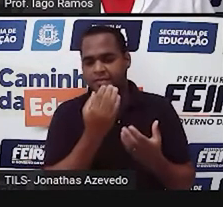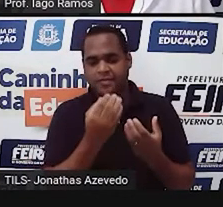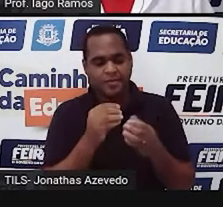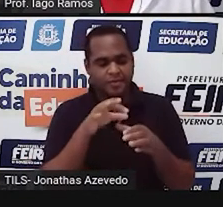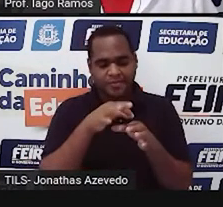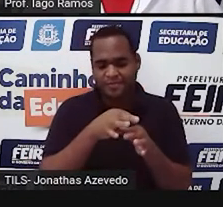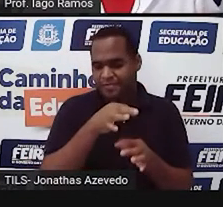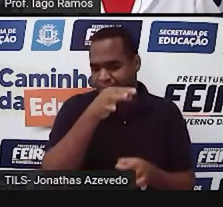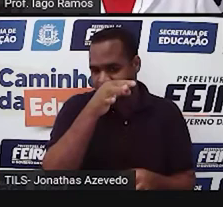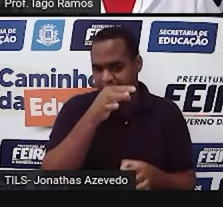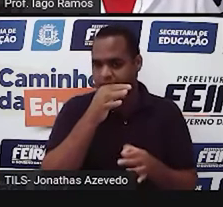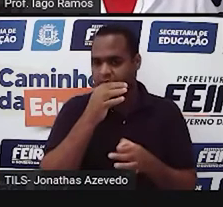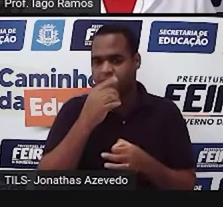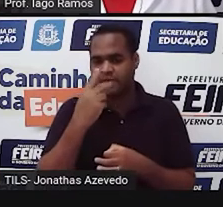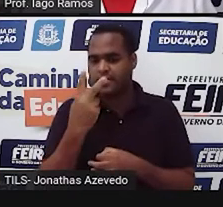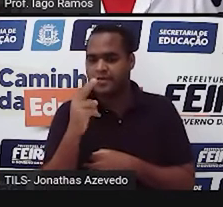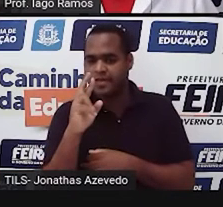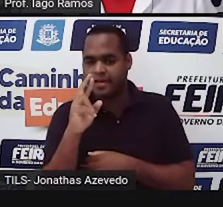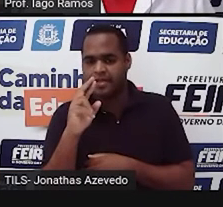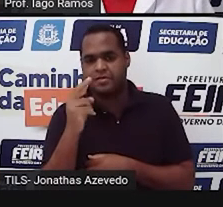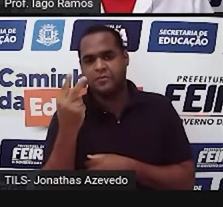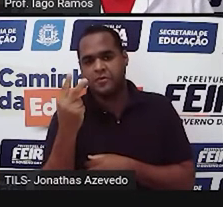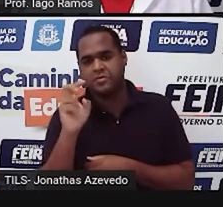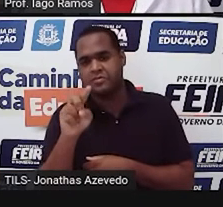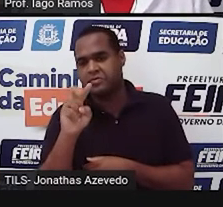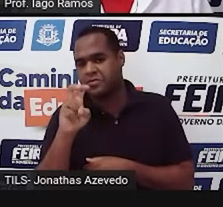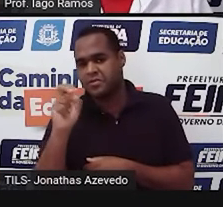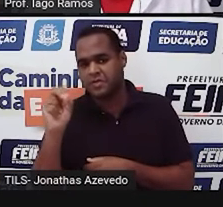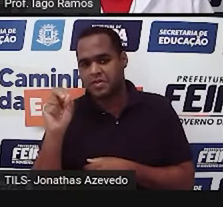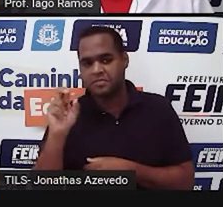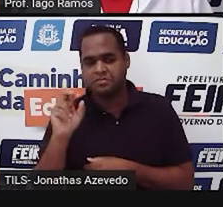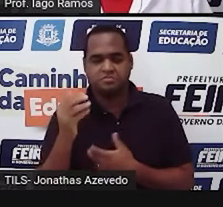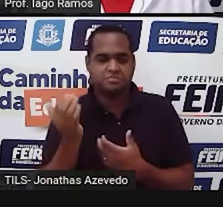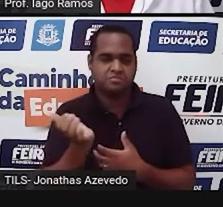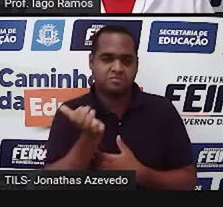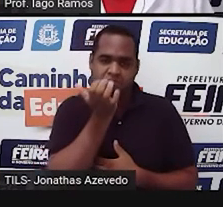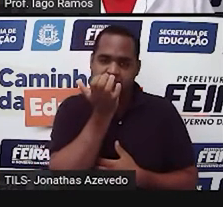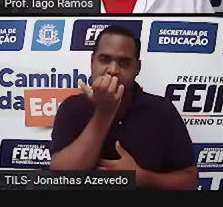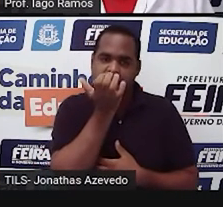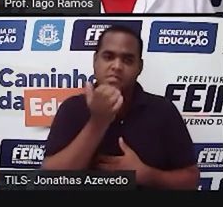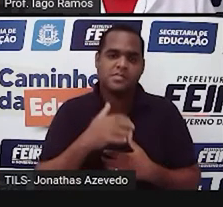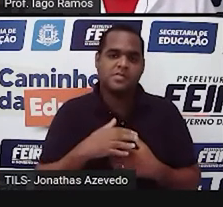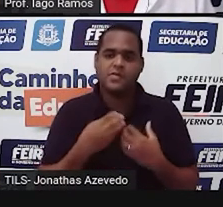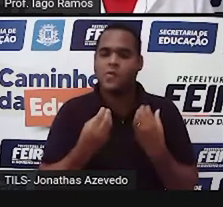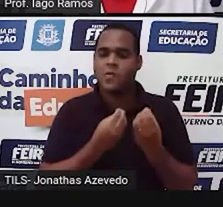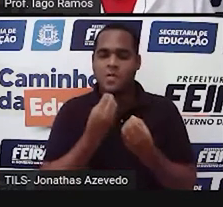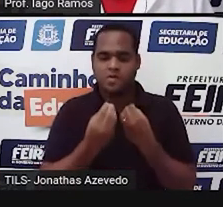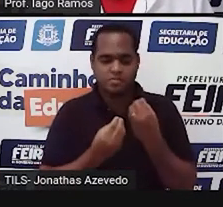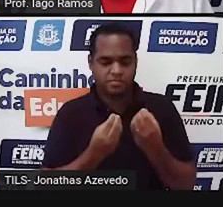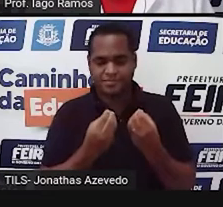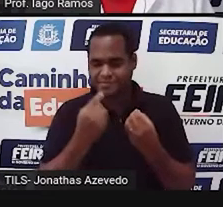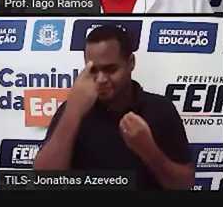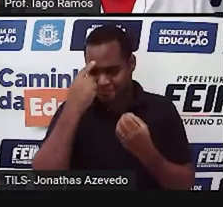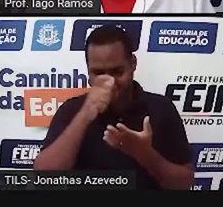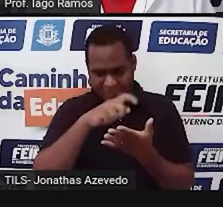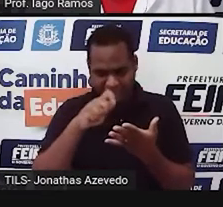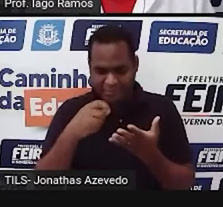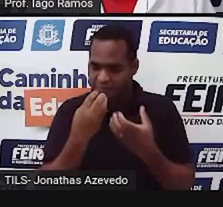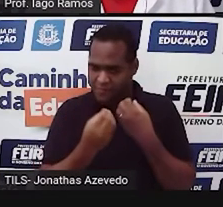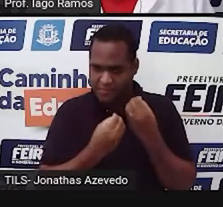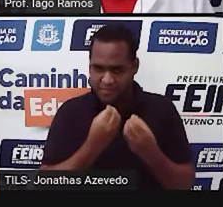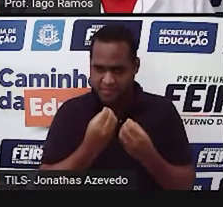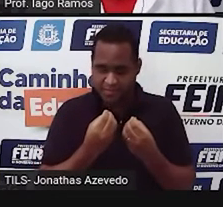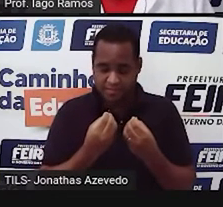custa sei lá r$ 2 de 50 centavos não é como é que a gente escreve r$ 2 a 50 centavos